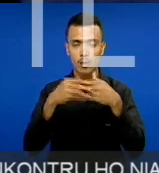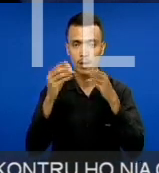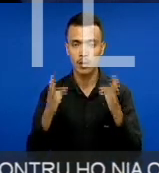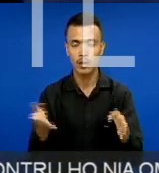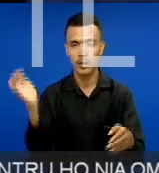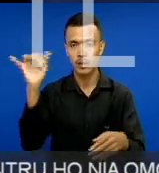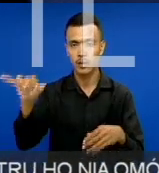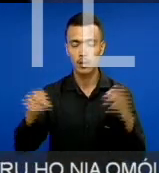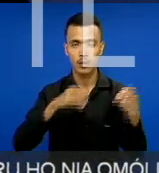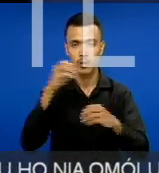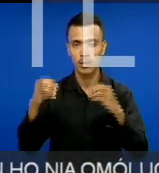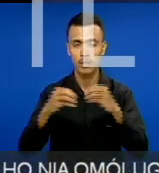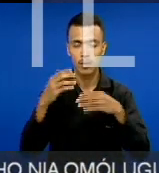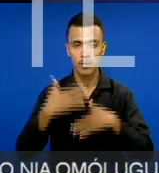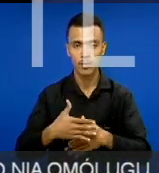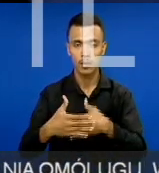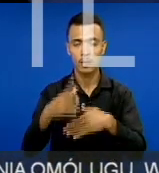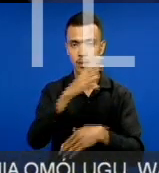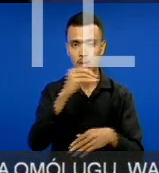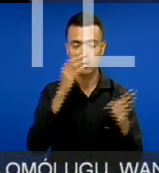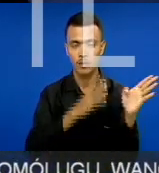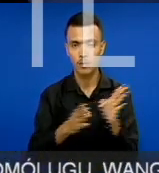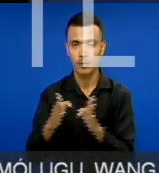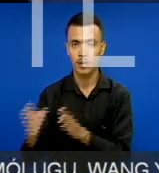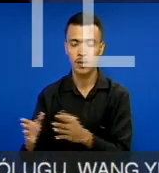prosesu toma ki tena preparação ba adesão ba